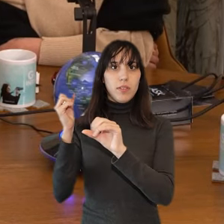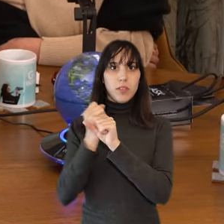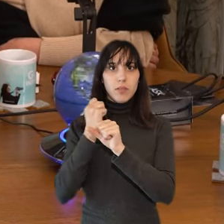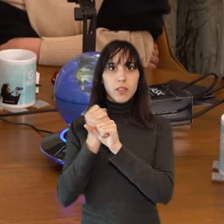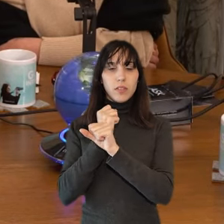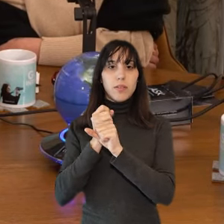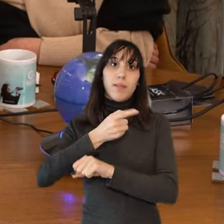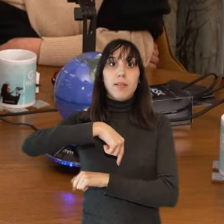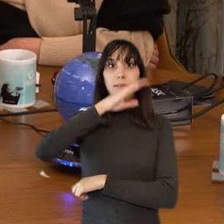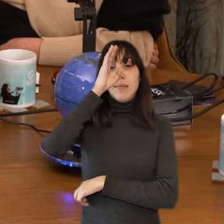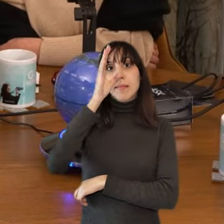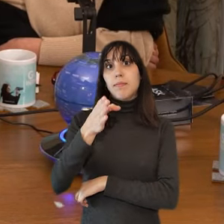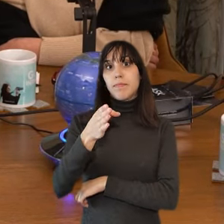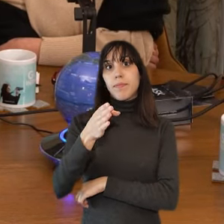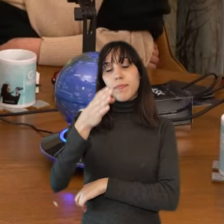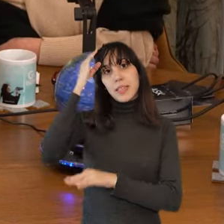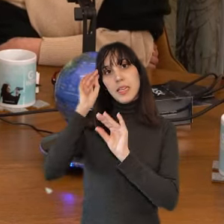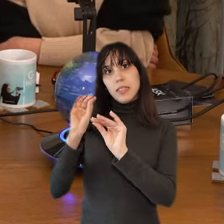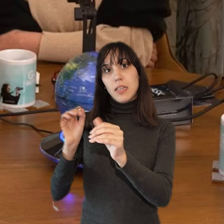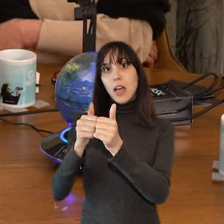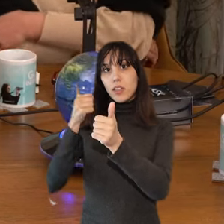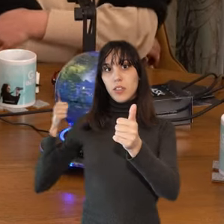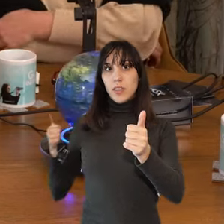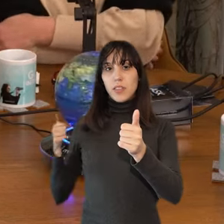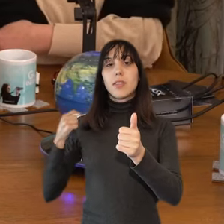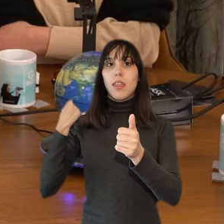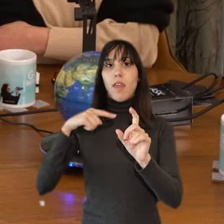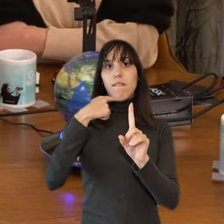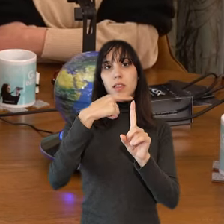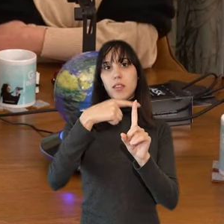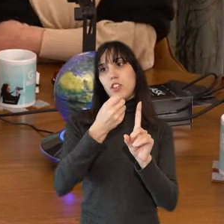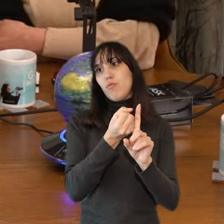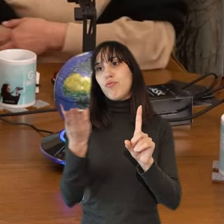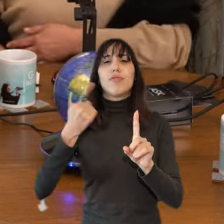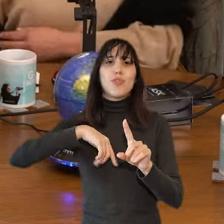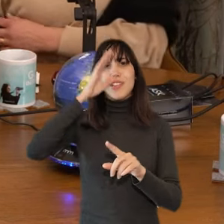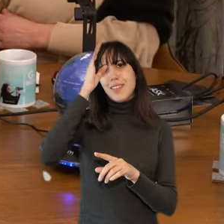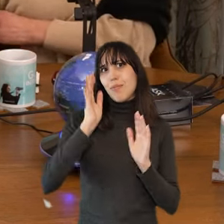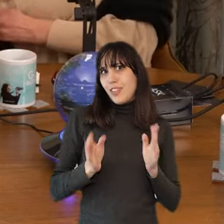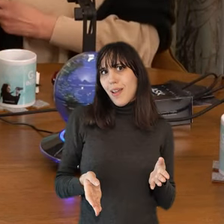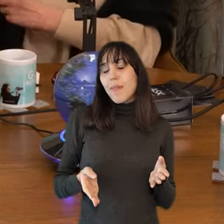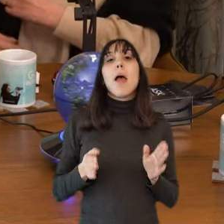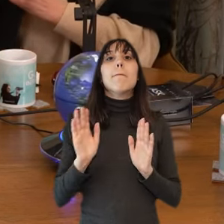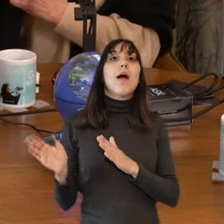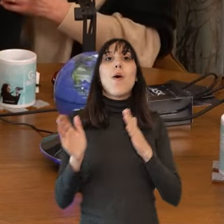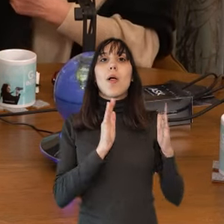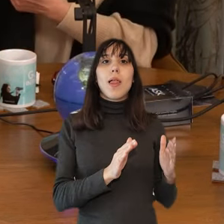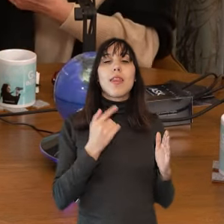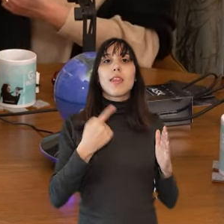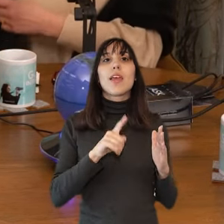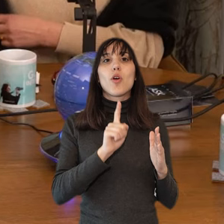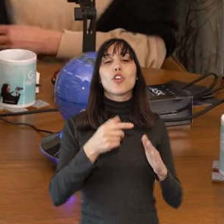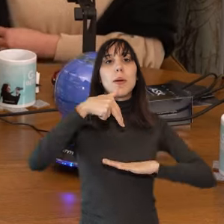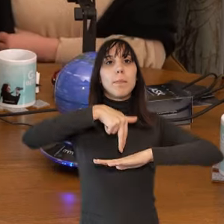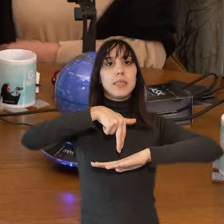nós sabemos perfeitamente e e o ensino à distância tem todas essas vantagens que nós acho que já sabemos mas tem eh este facto